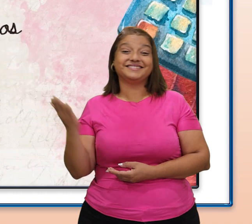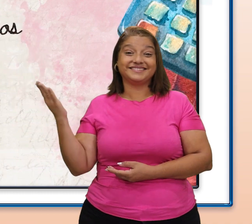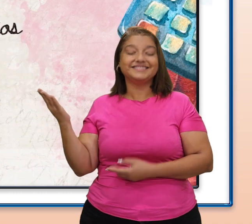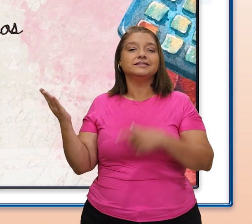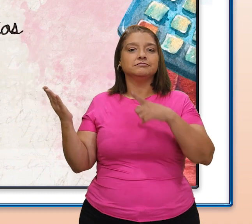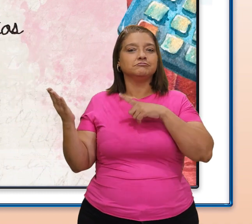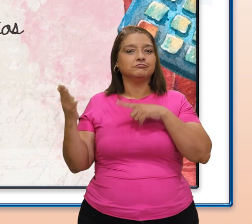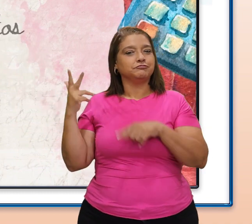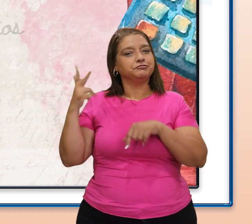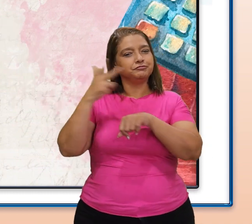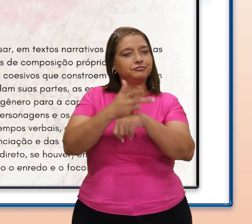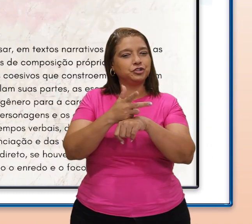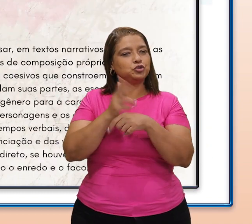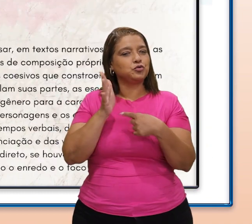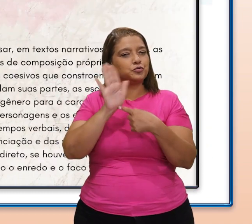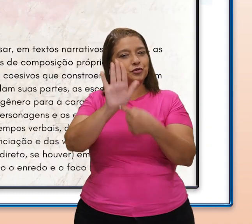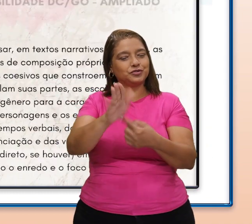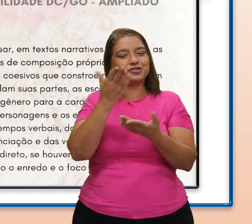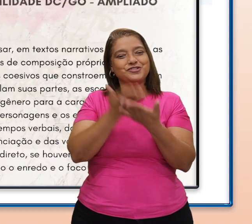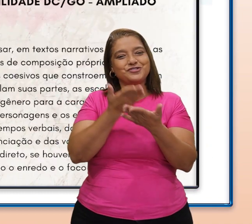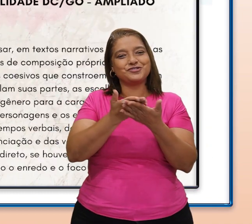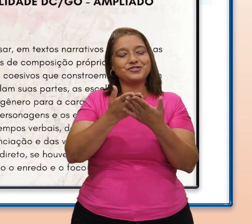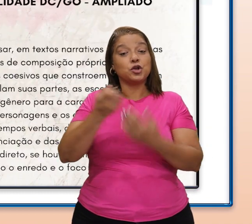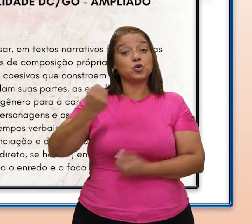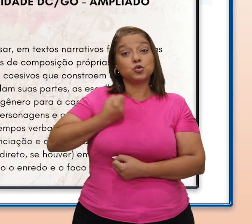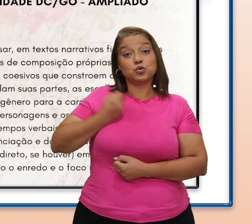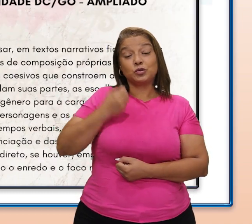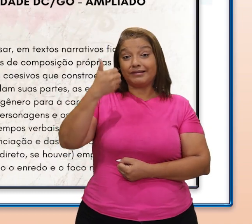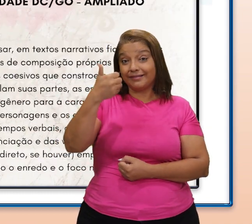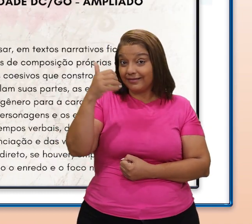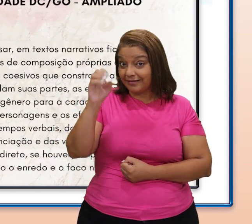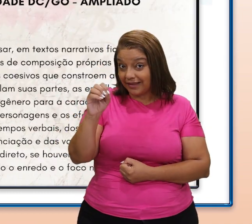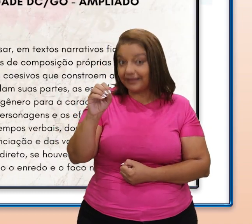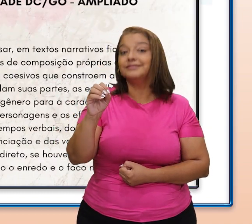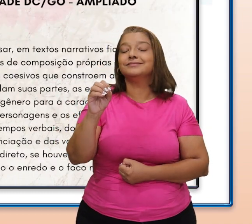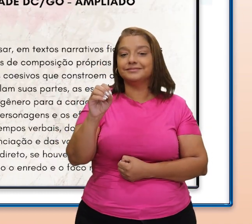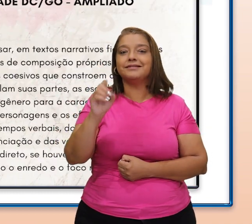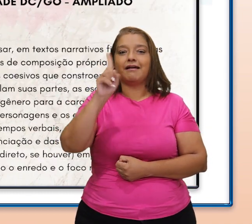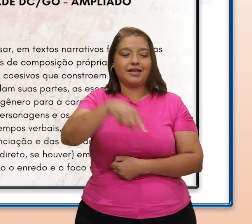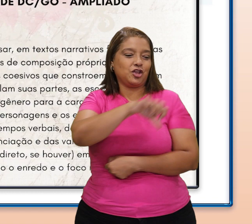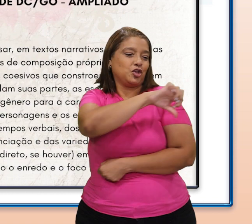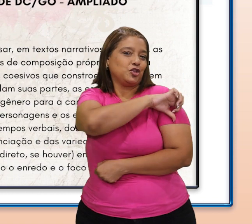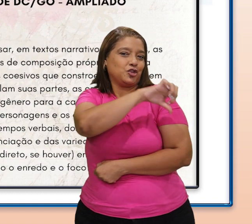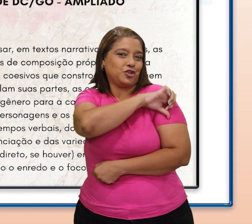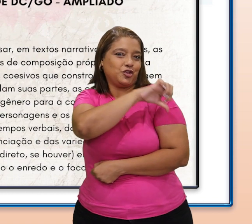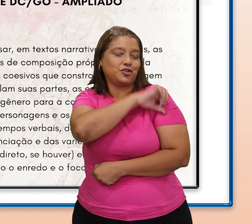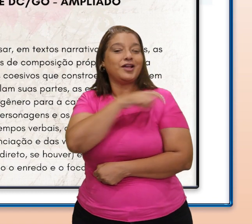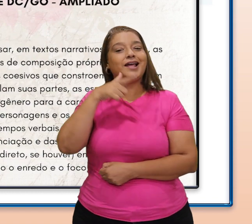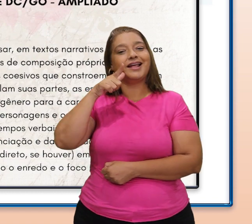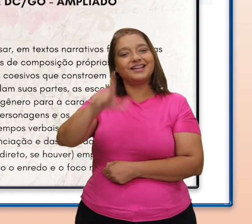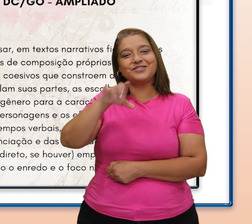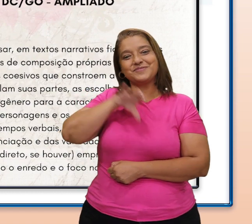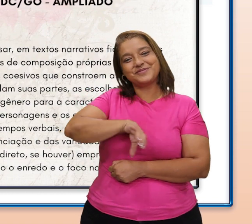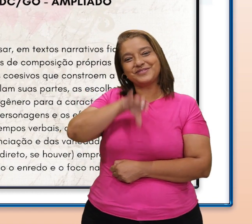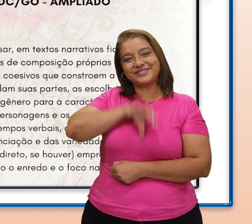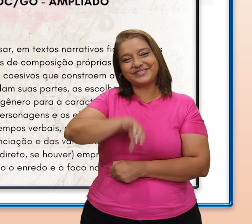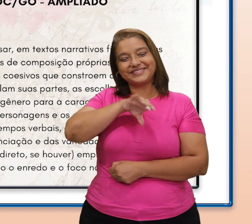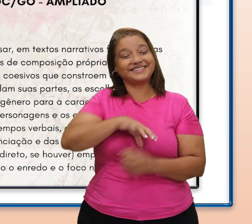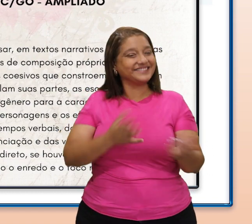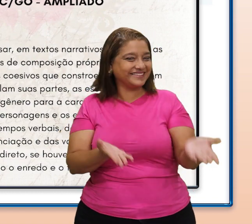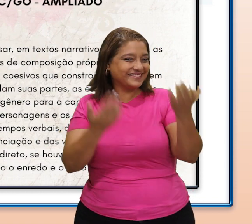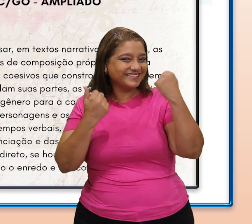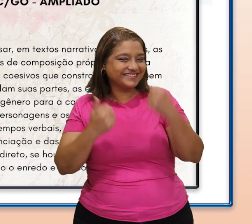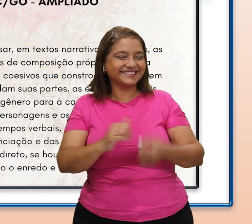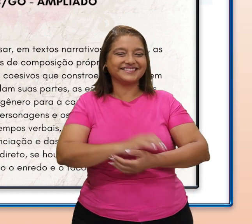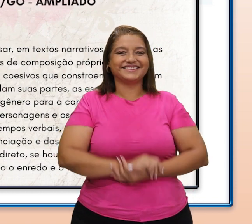e neste vídeo vamos estudar o descritor 10 do 9º ano de língua portuguesa. Vamos